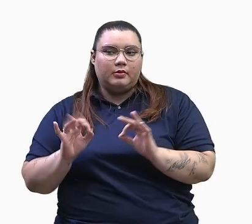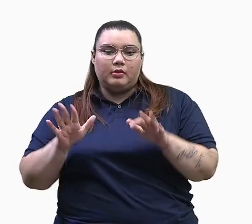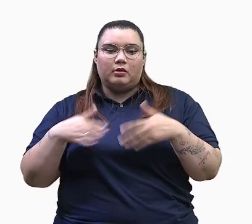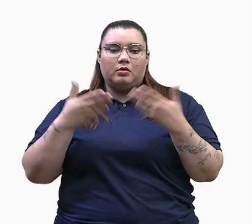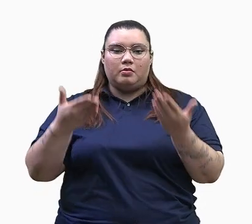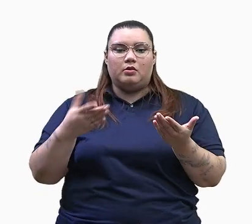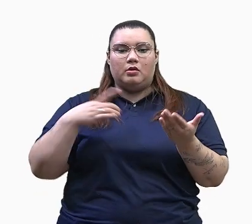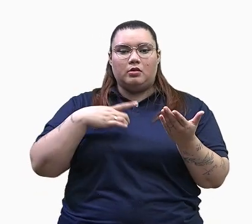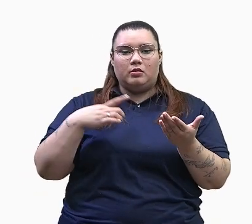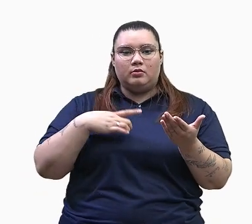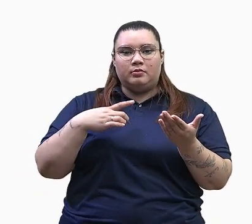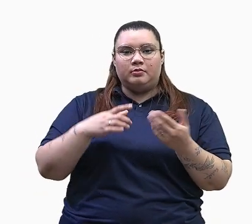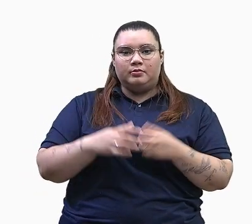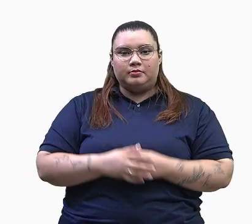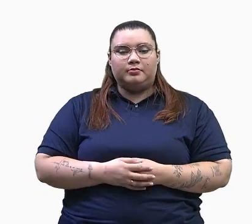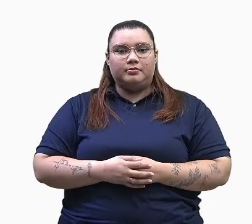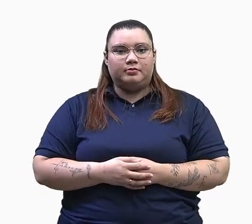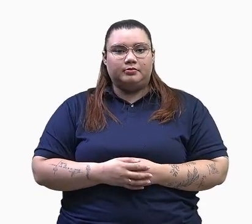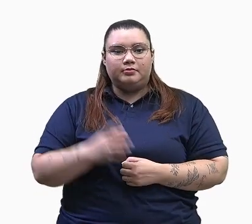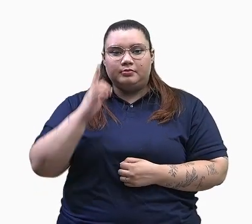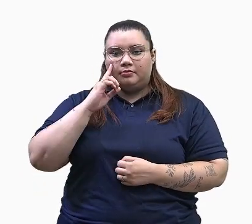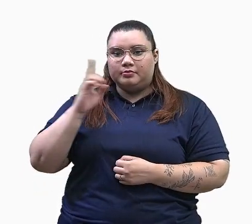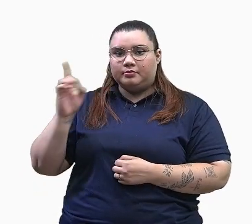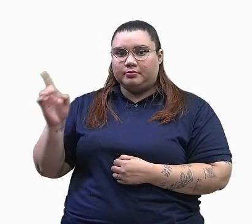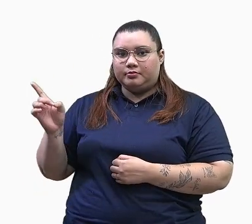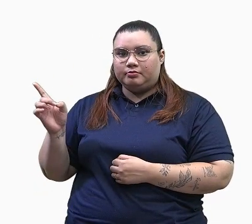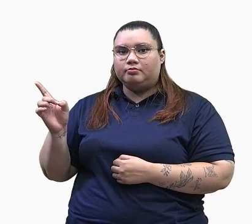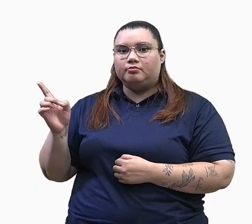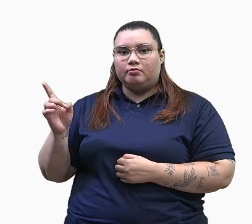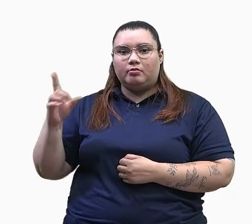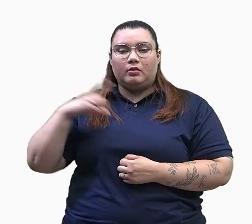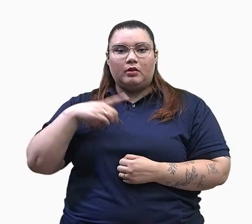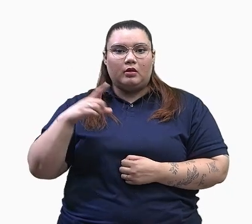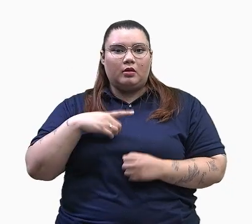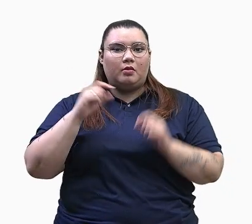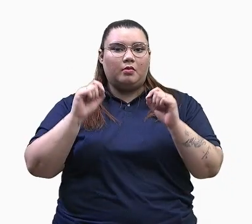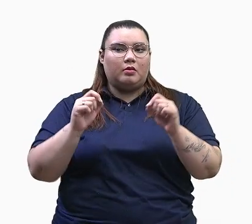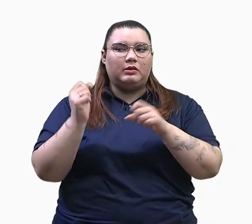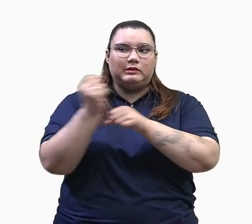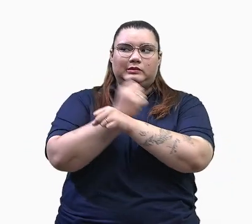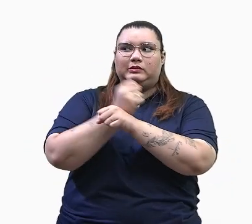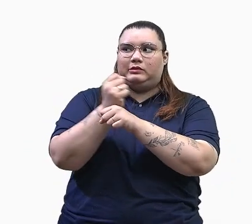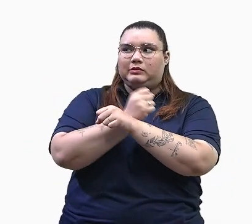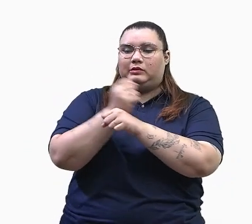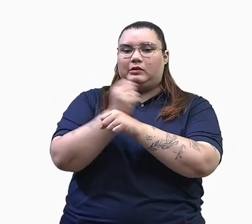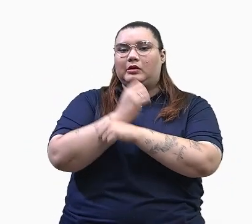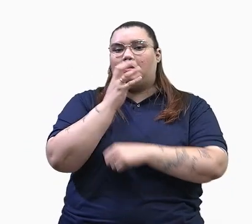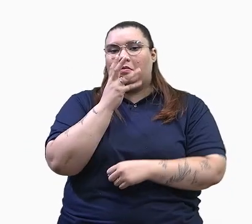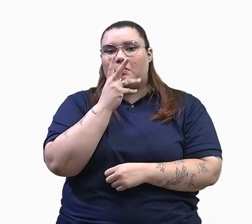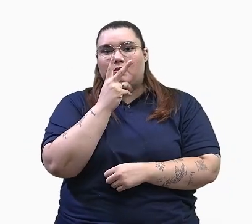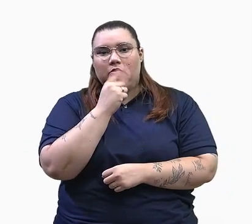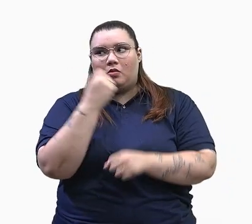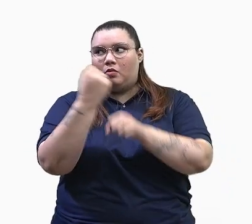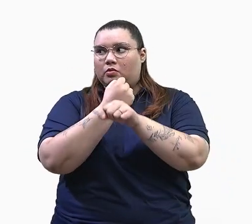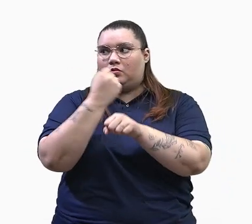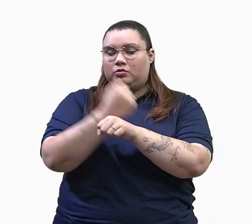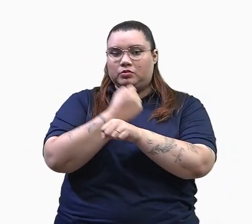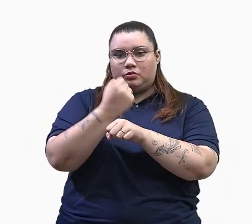um longo tempo de construção, né? Essas usinas nucleares, elas levam vários anos para serem construídas e